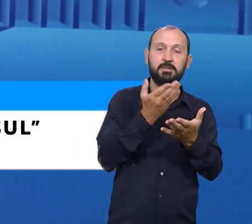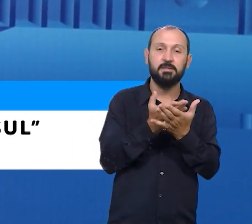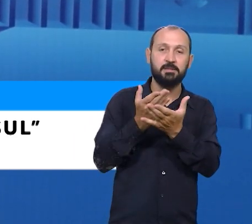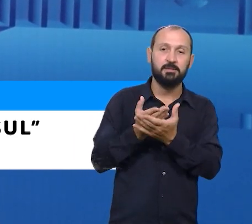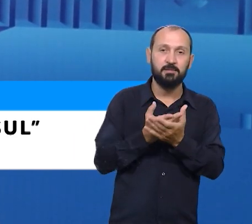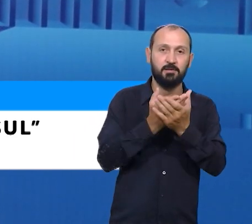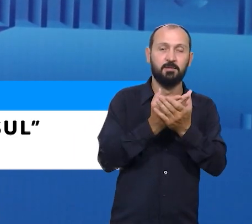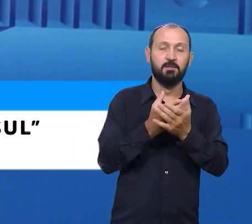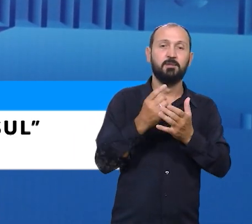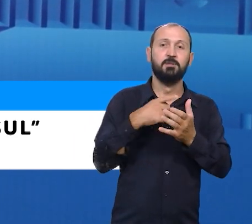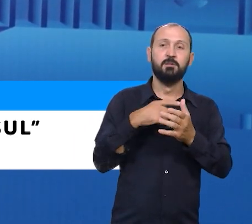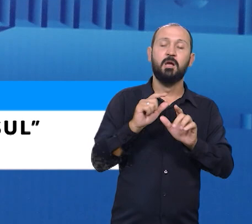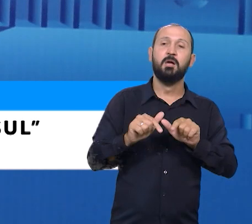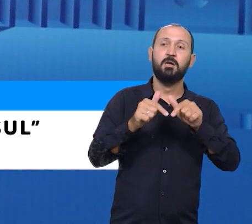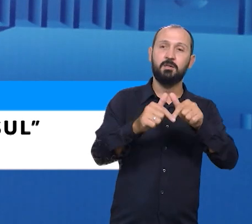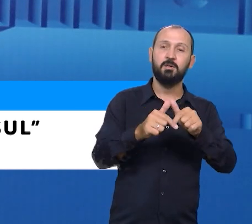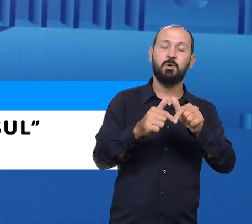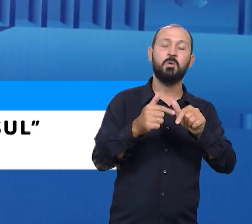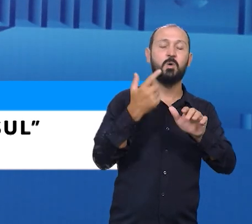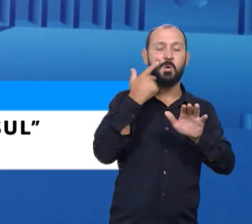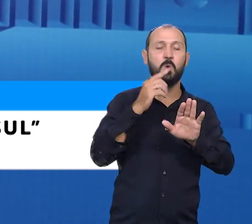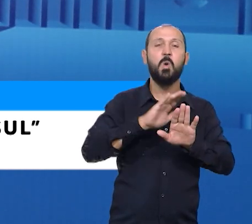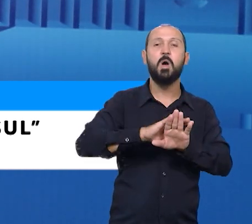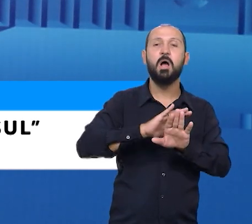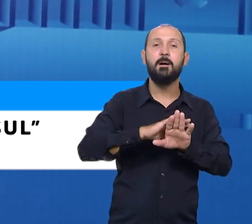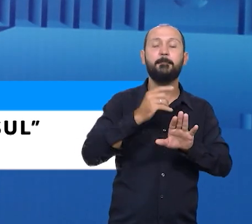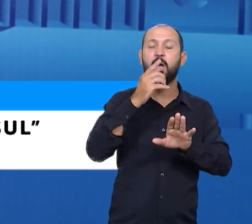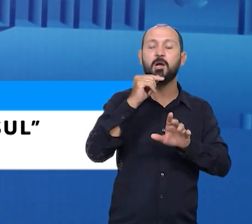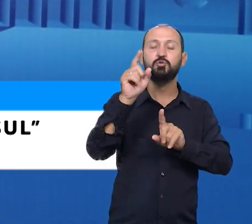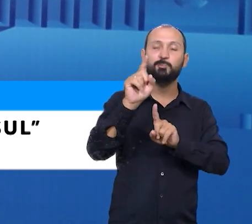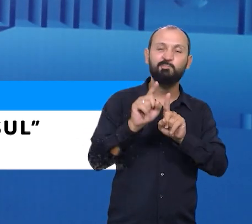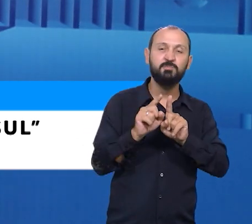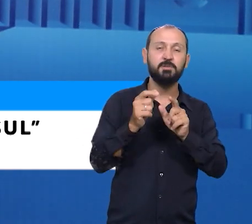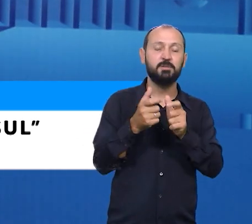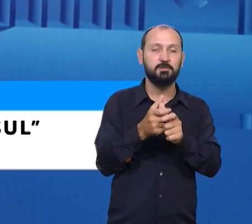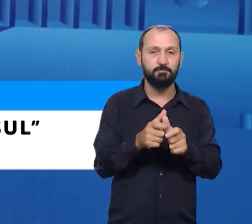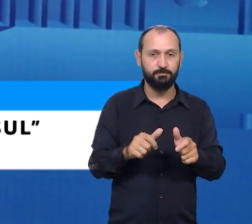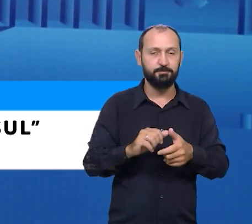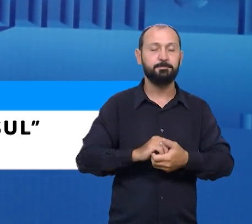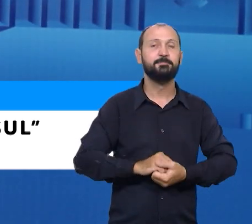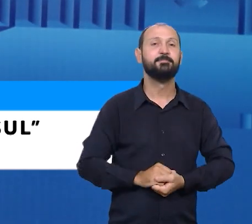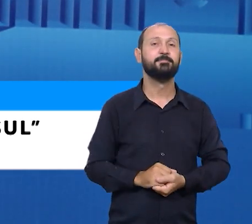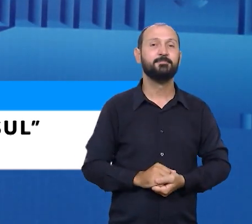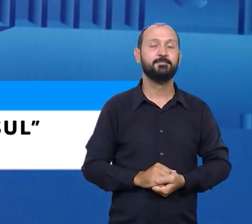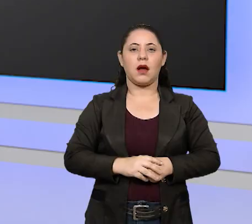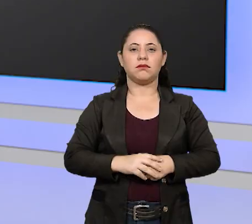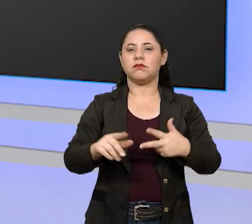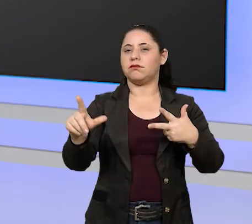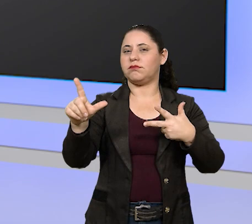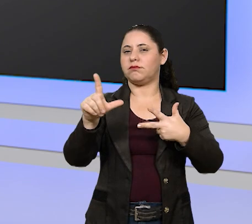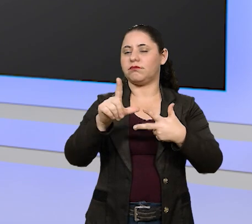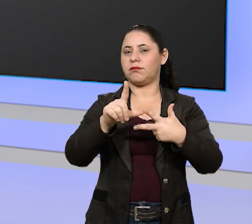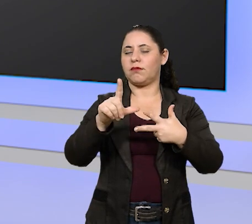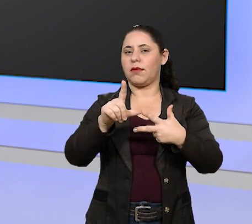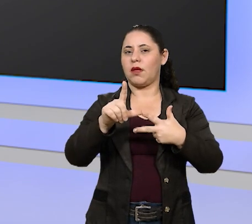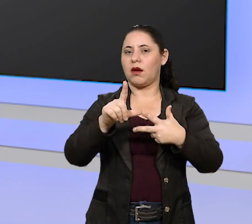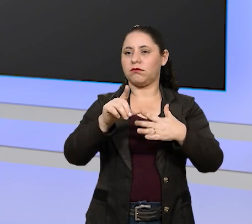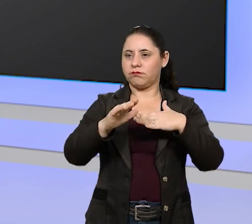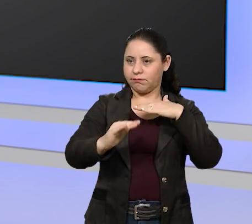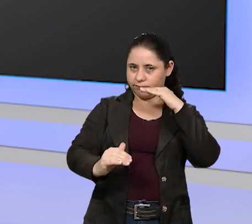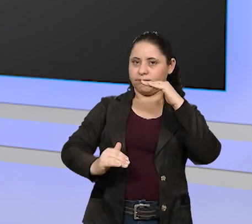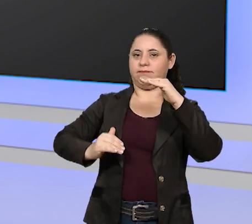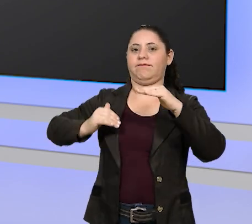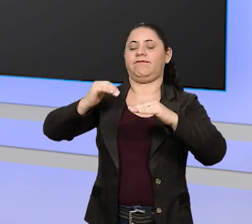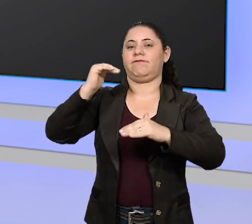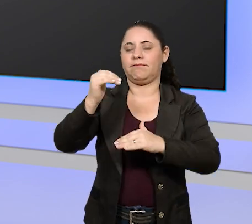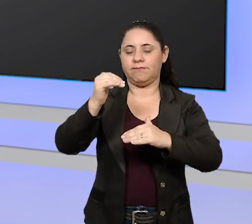é não só fazer estudos, mas também ter ações concretas para diminuir essa degradação. O Poder Legislativo dá